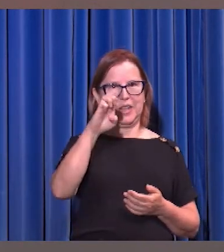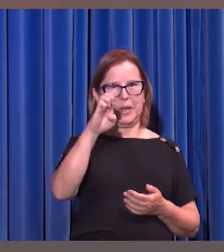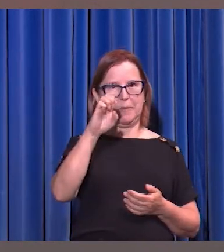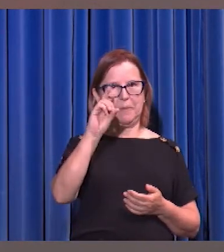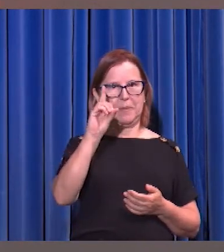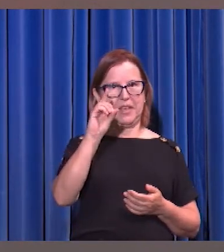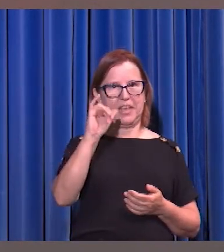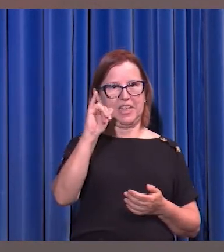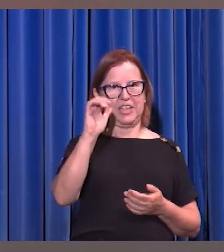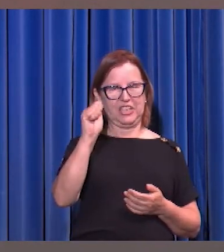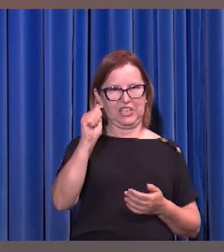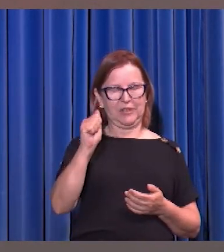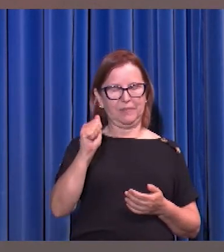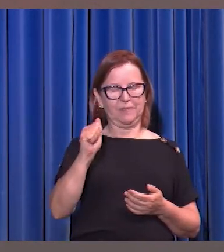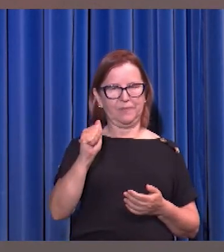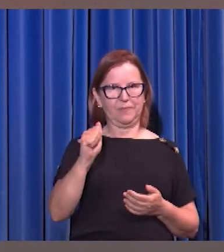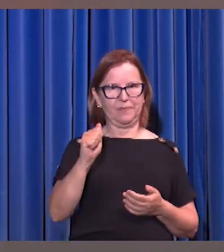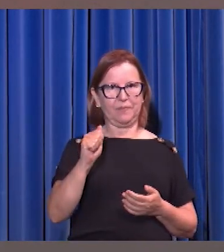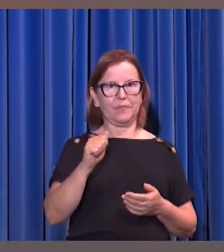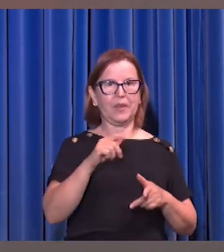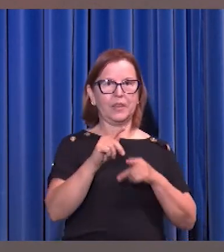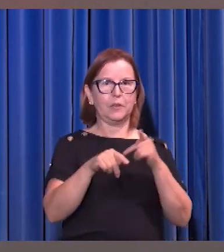Os negociantes fizeram a festa.